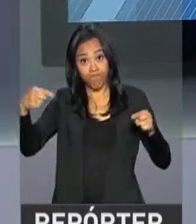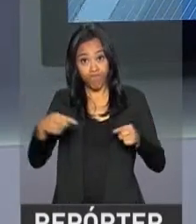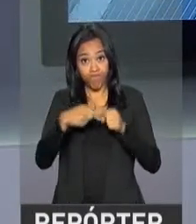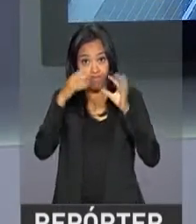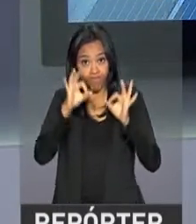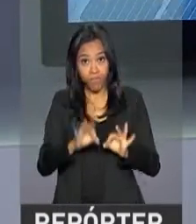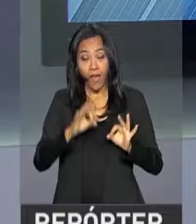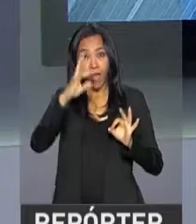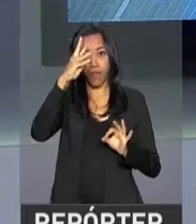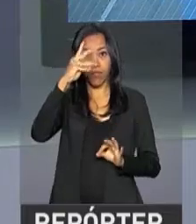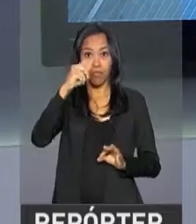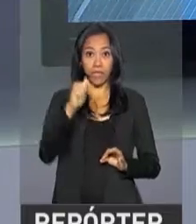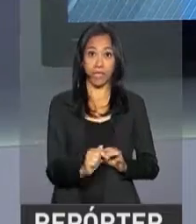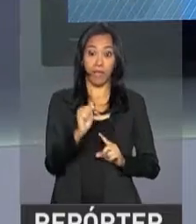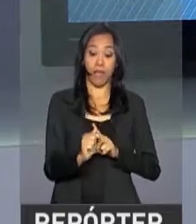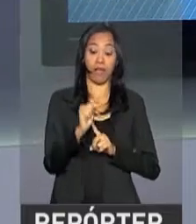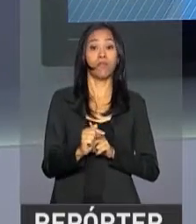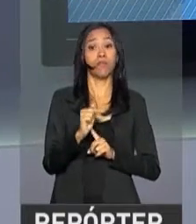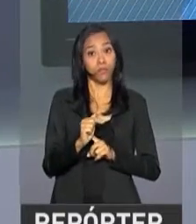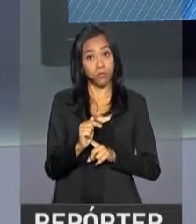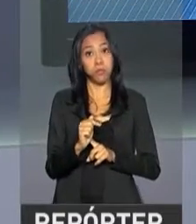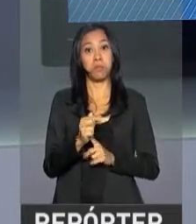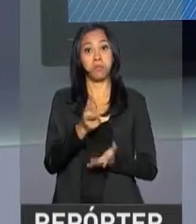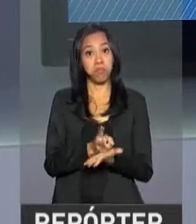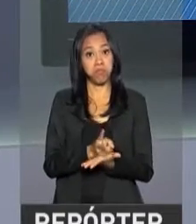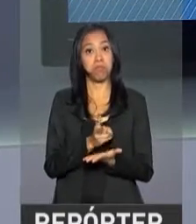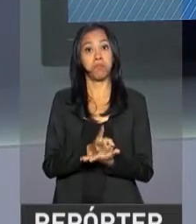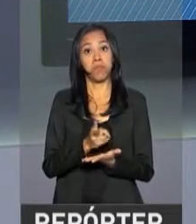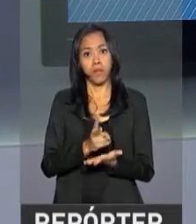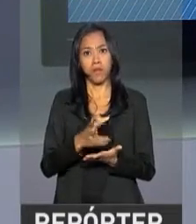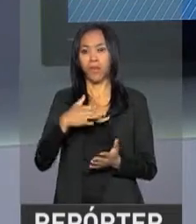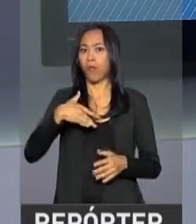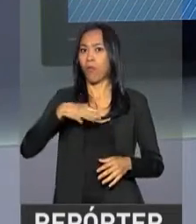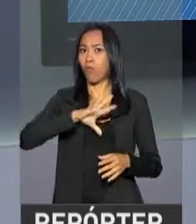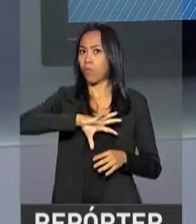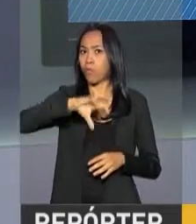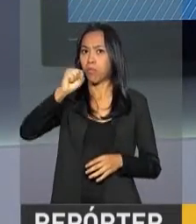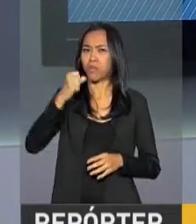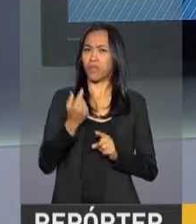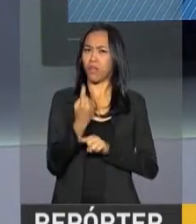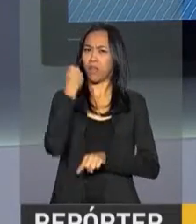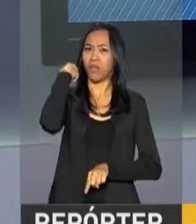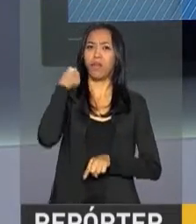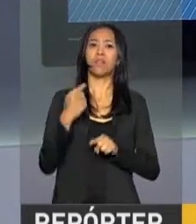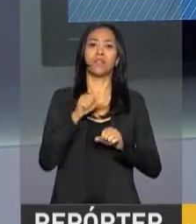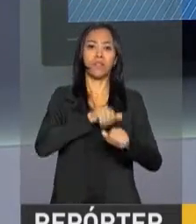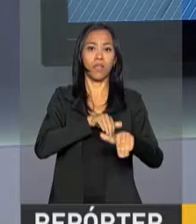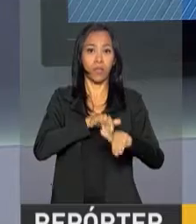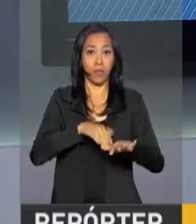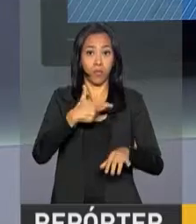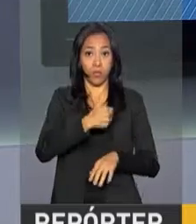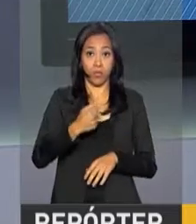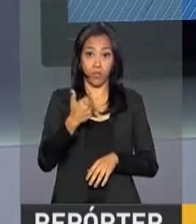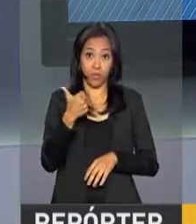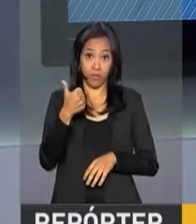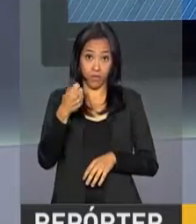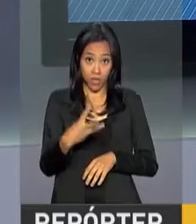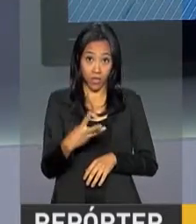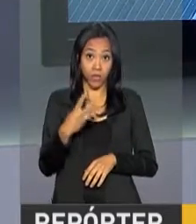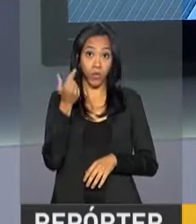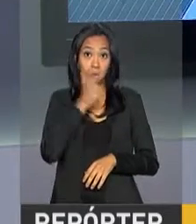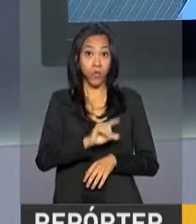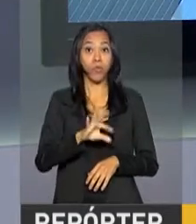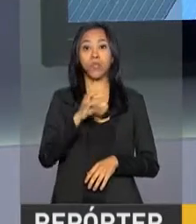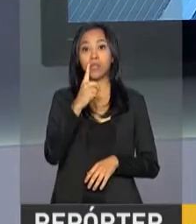será a sétima alta consecutiva do indicador que atingirá o maior patamar desde setembro de 2013 quando atingiu